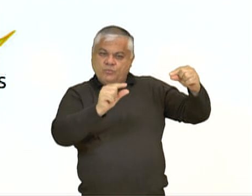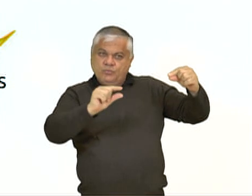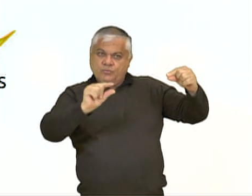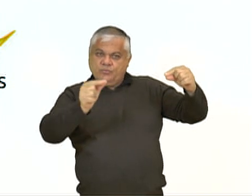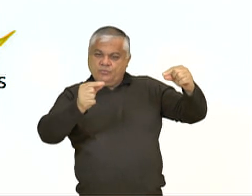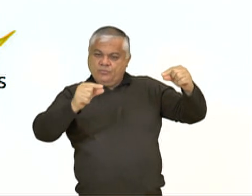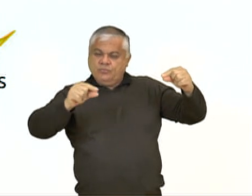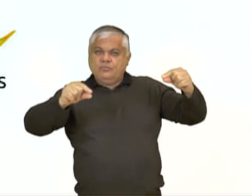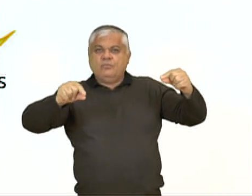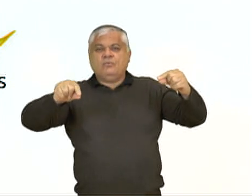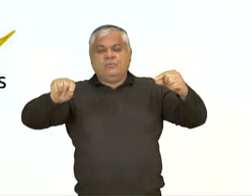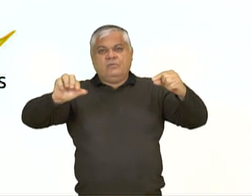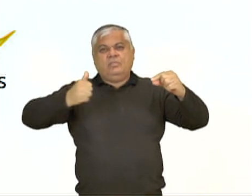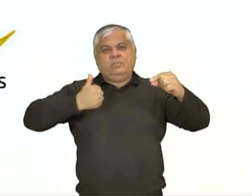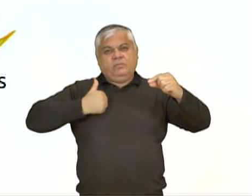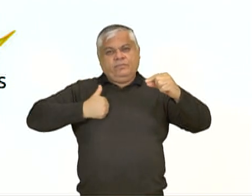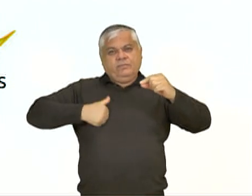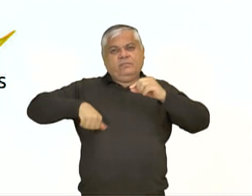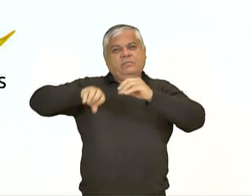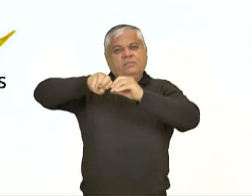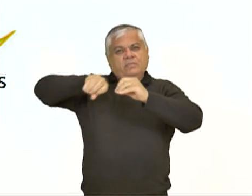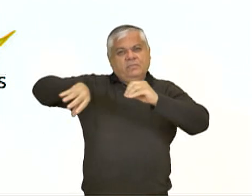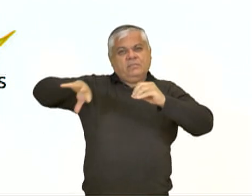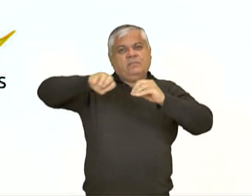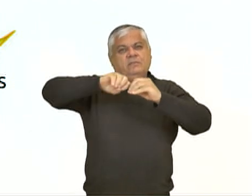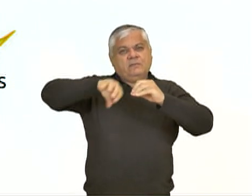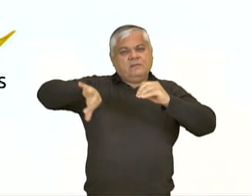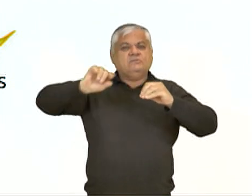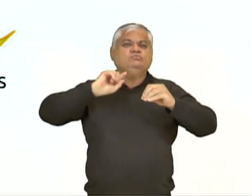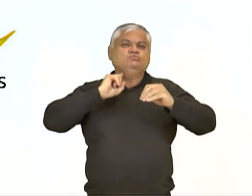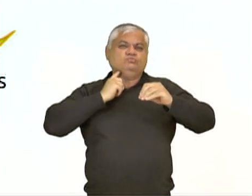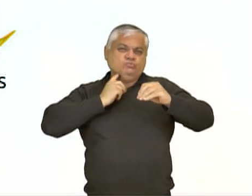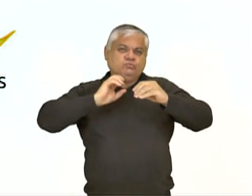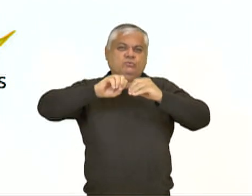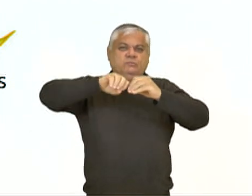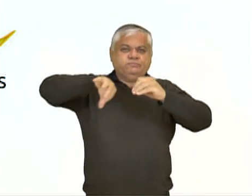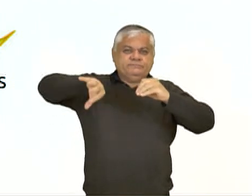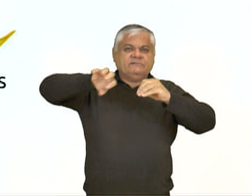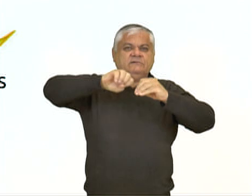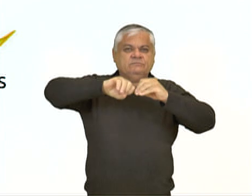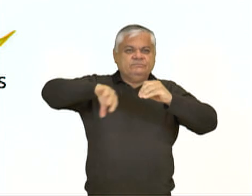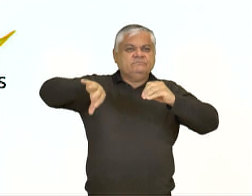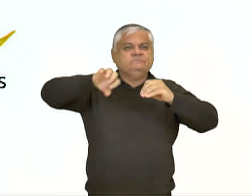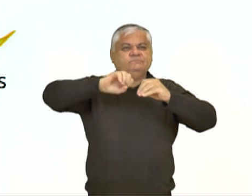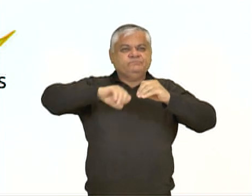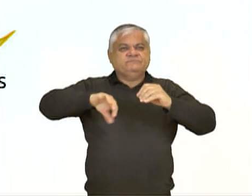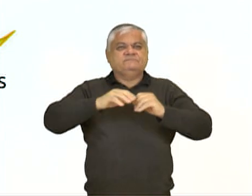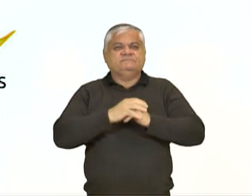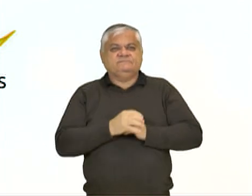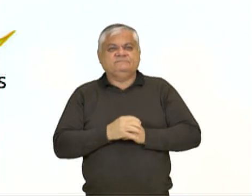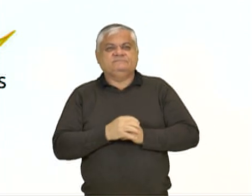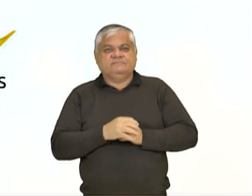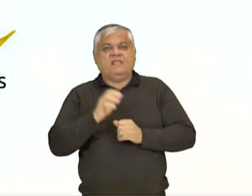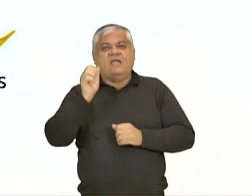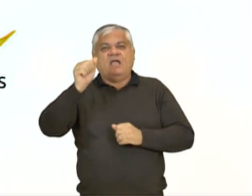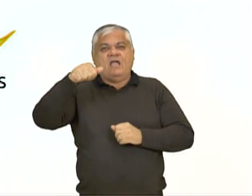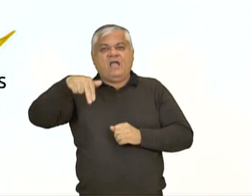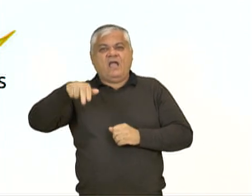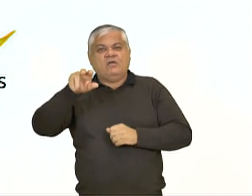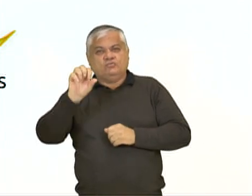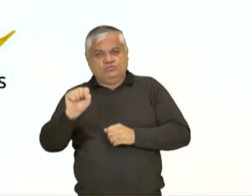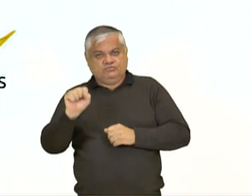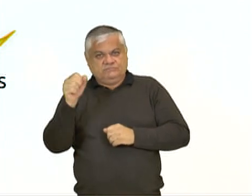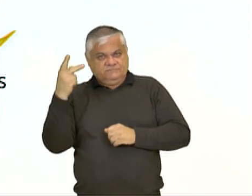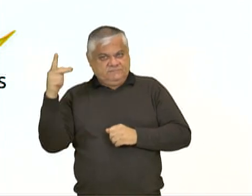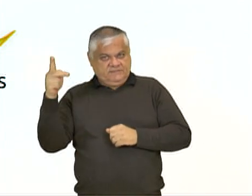canais longitudinais dispostos em cada um dos lados, né, do tubo digestivo. E aqui a gente observa a parte final